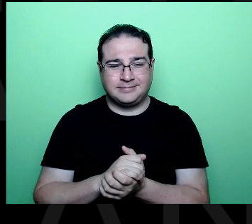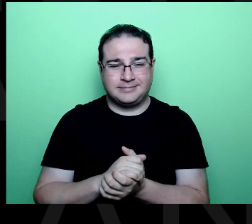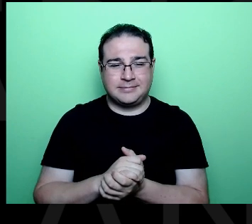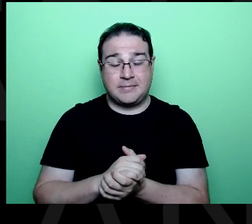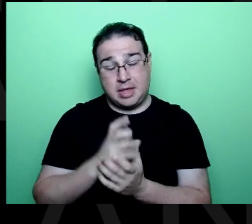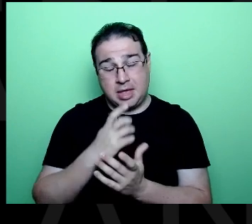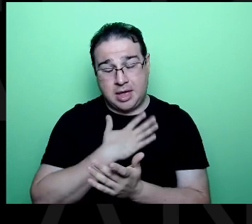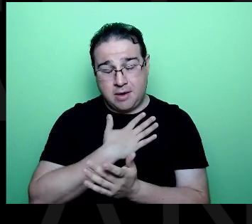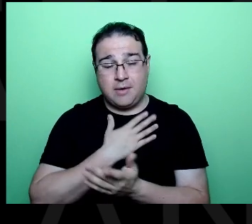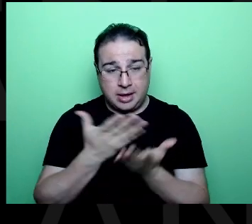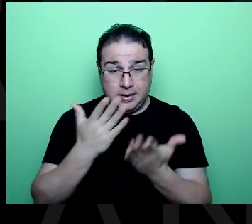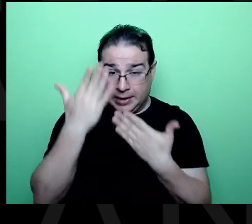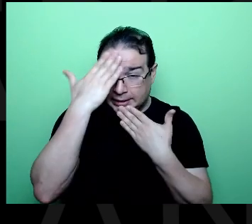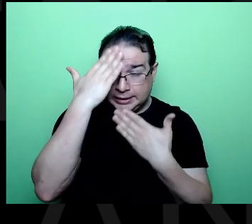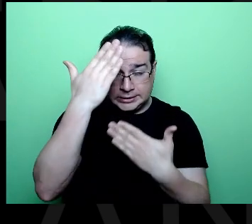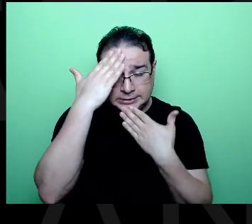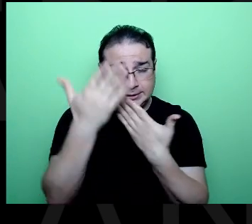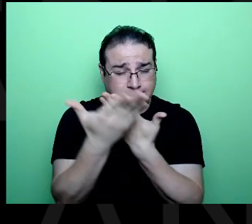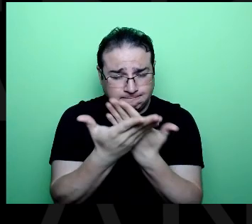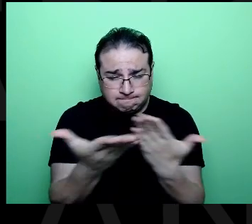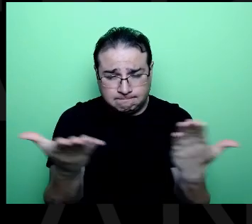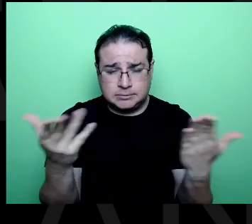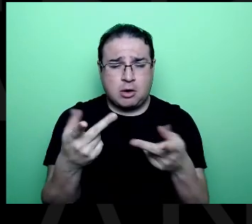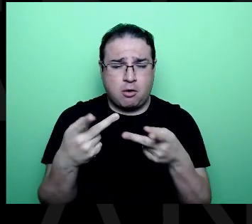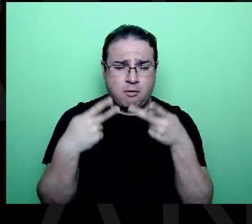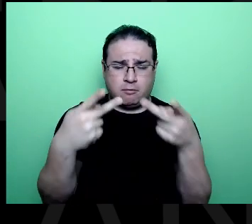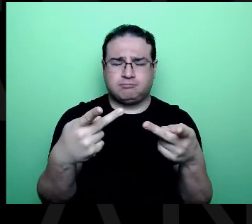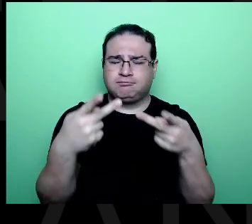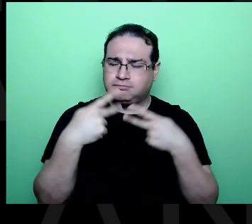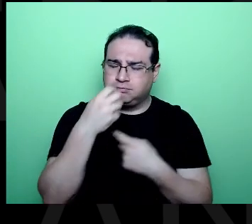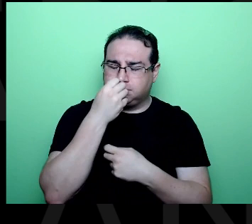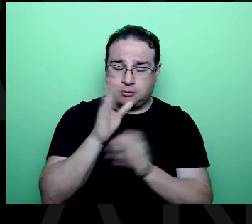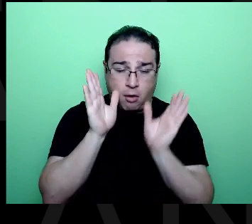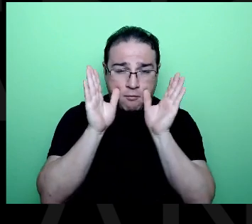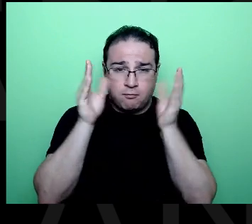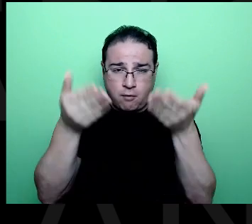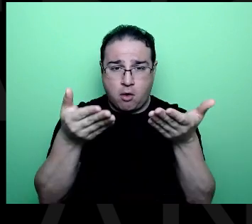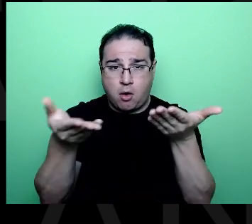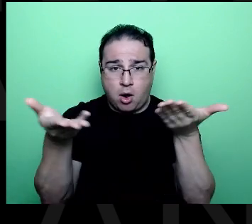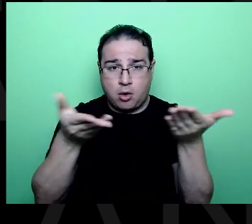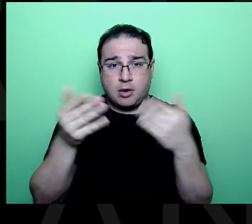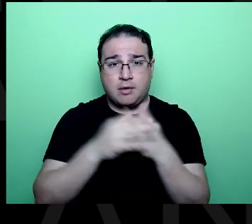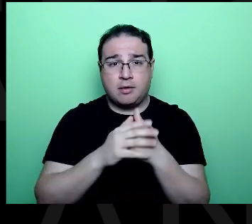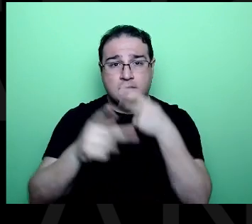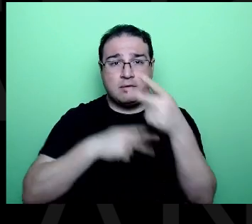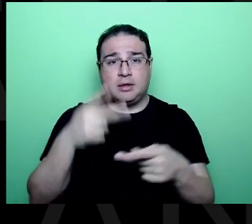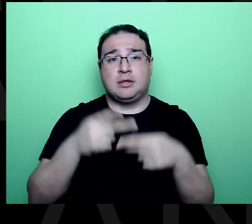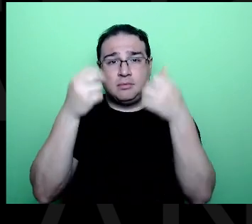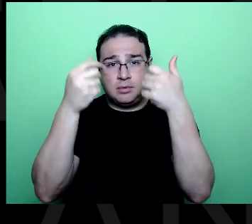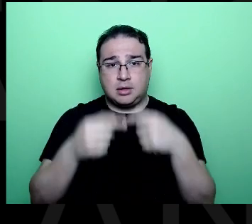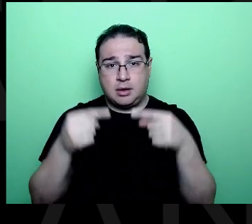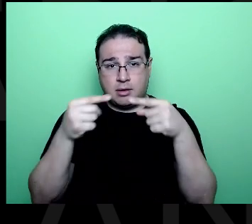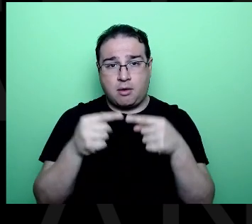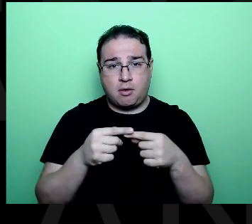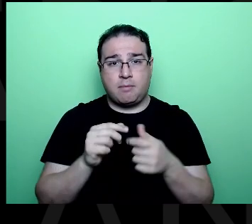Olha, eu queria agradecer demais o convite. Eu acho que o enfoque da era para falar sobre